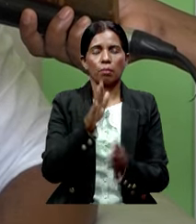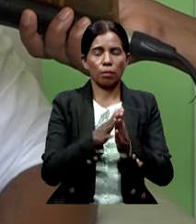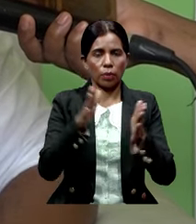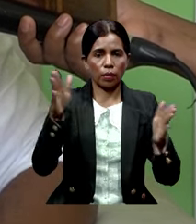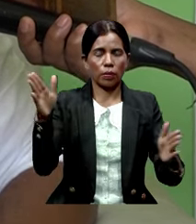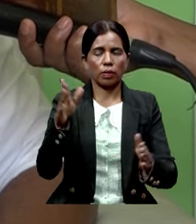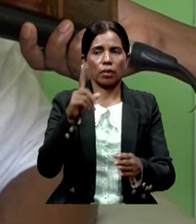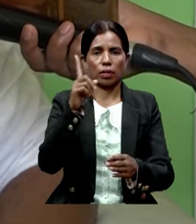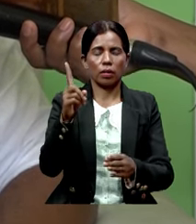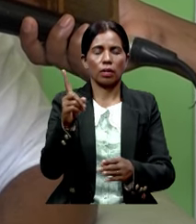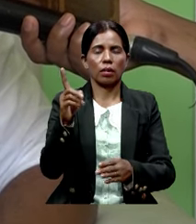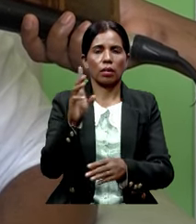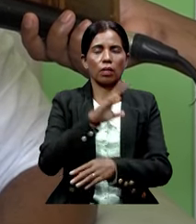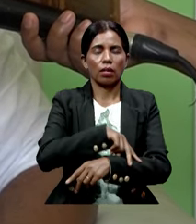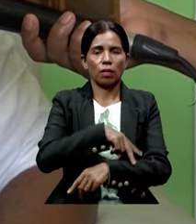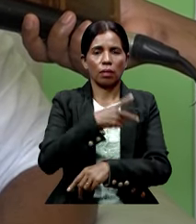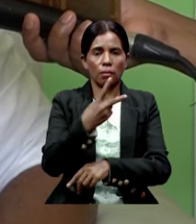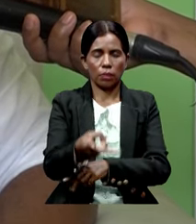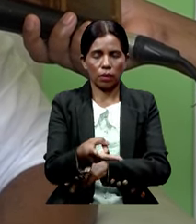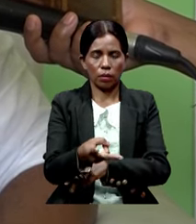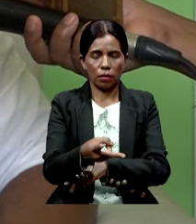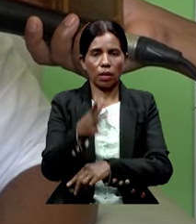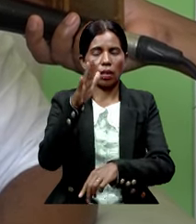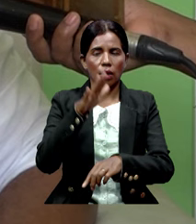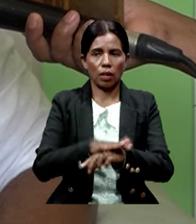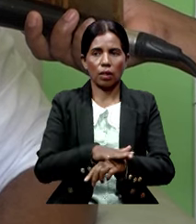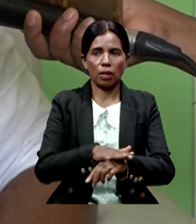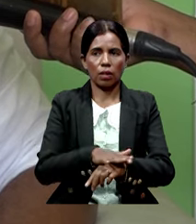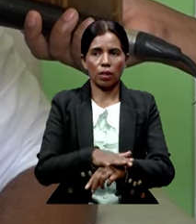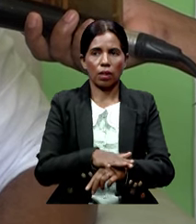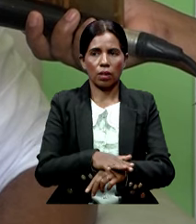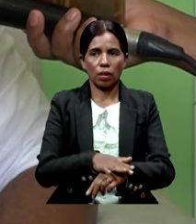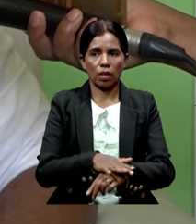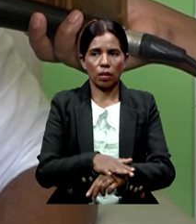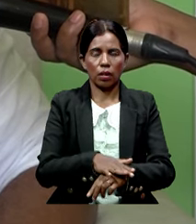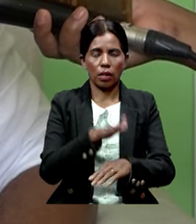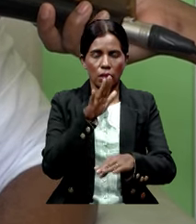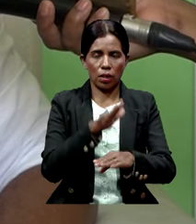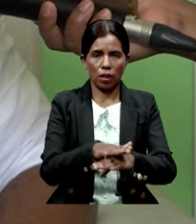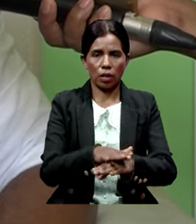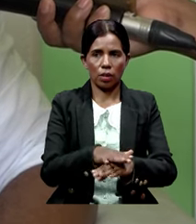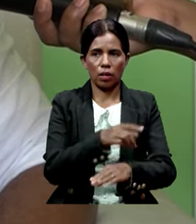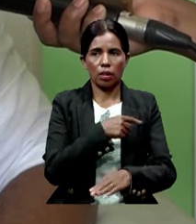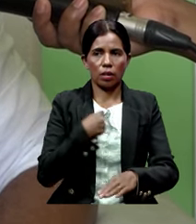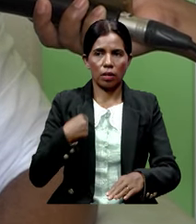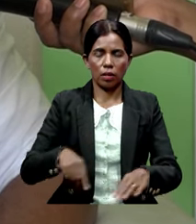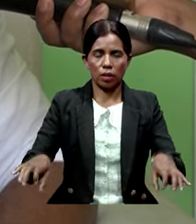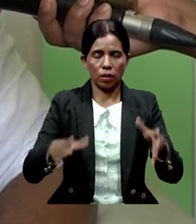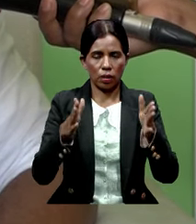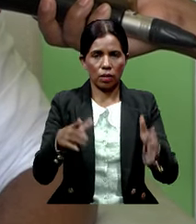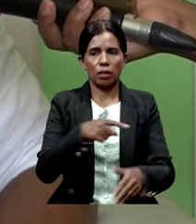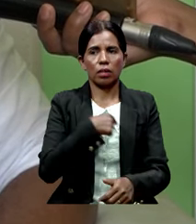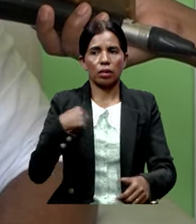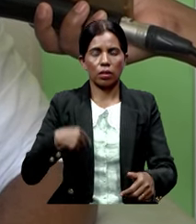airing da atatune maka muntu kasus sai i lorehanehan trabalhador